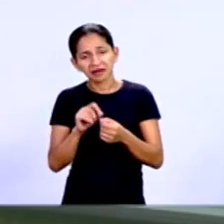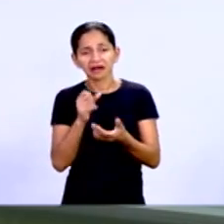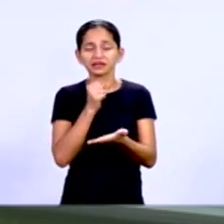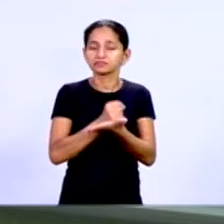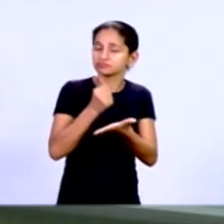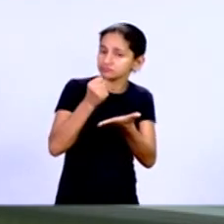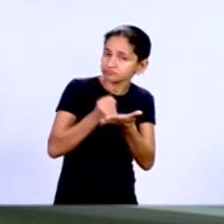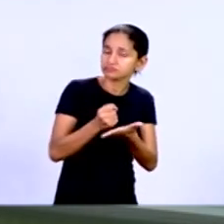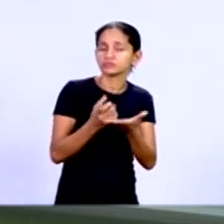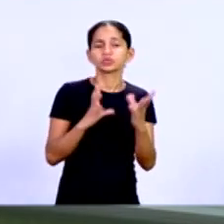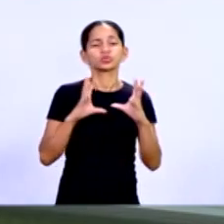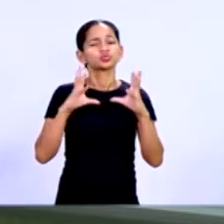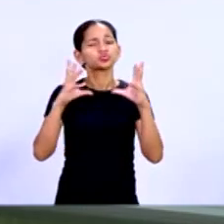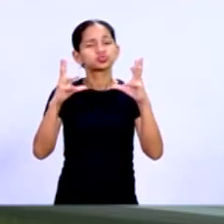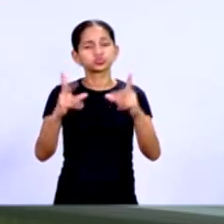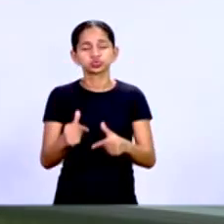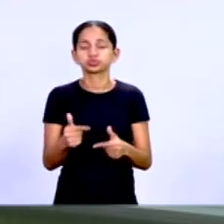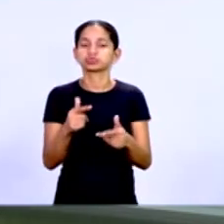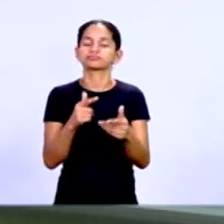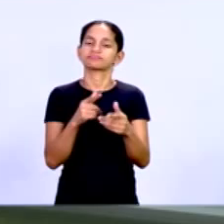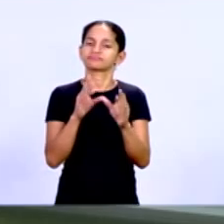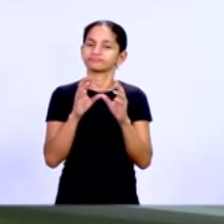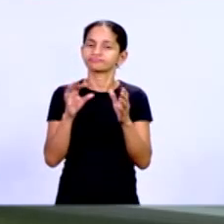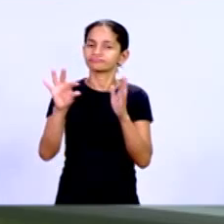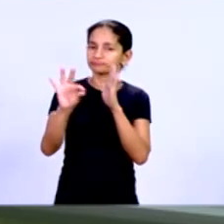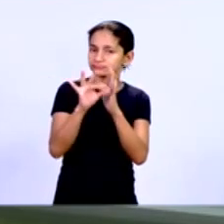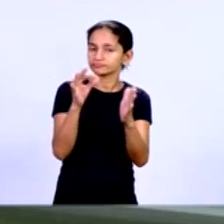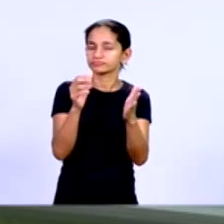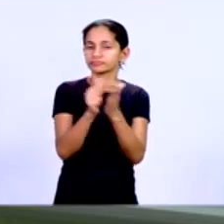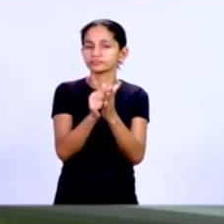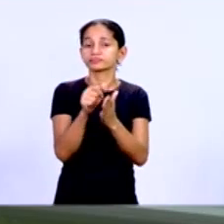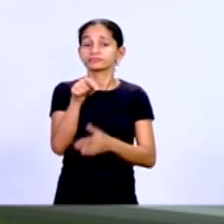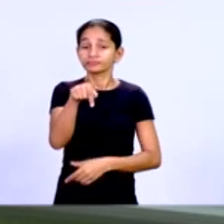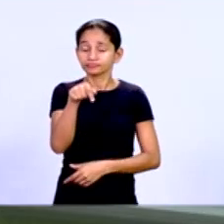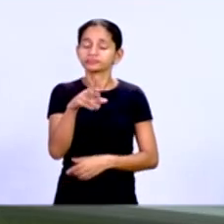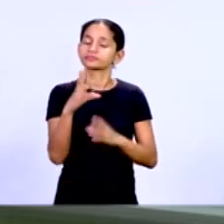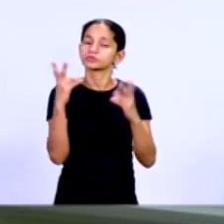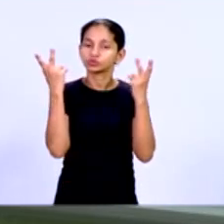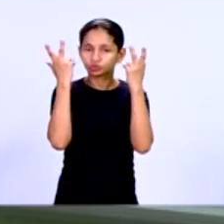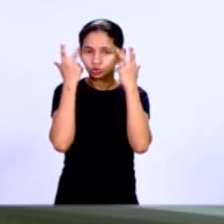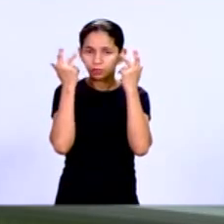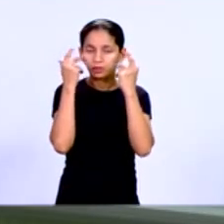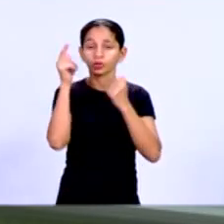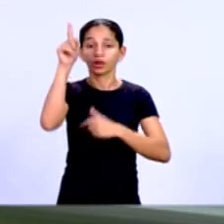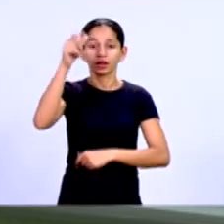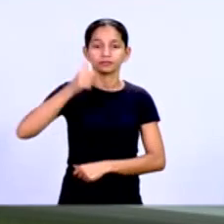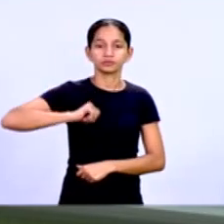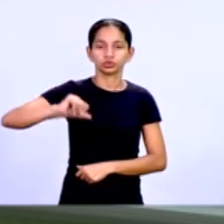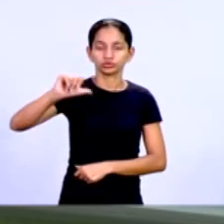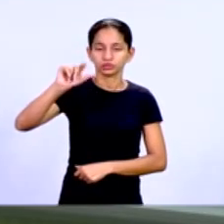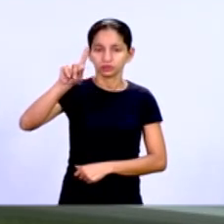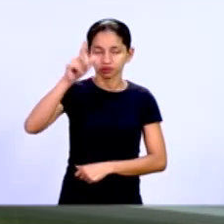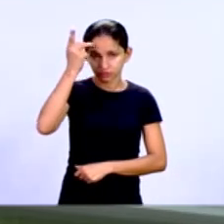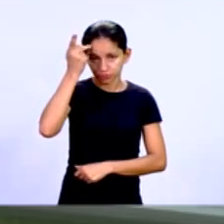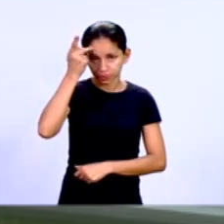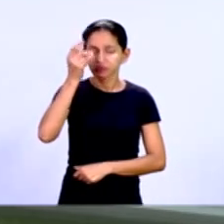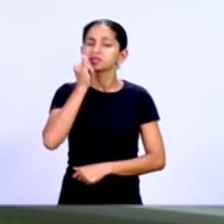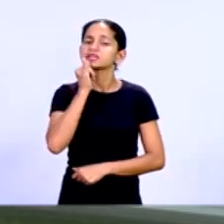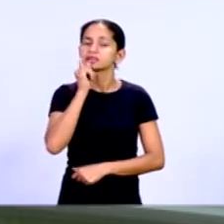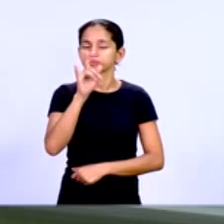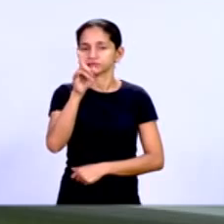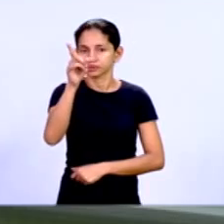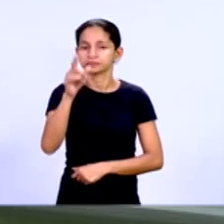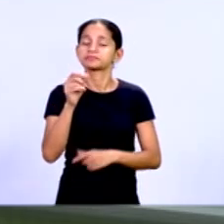comercial, em todos os órgãos necessários. Aí ela se cadastra e se credencia na Bolsa de Valores, via Comissão de Valores